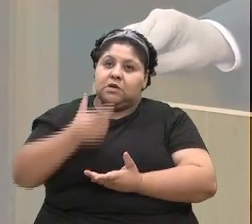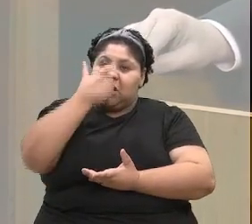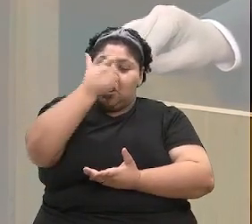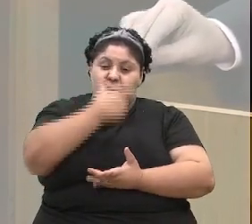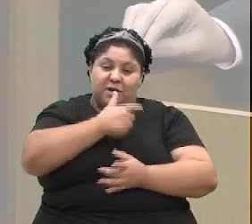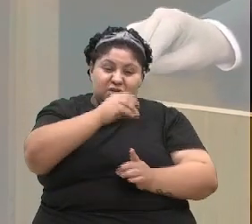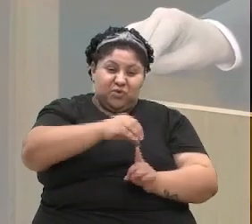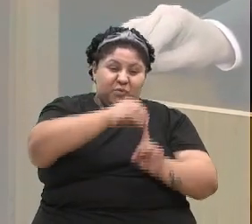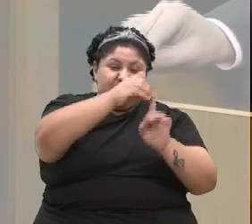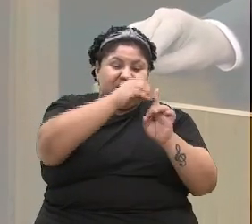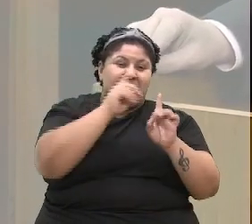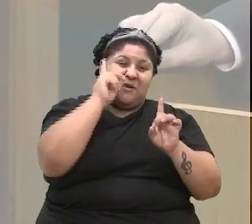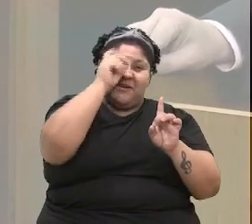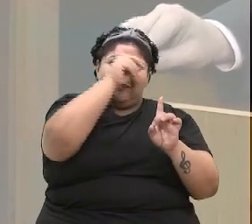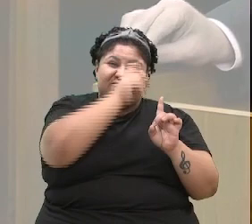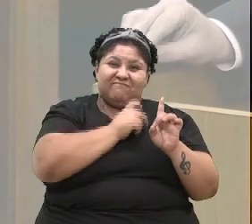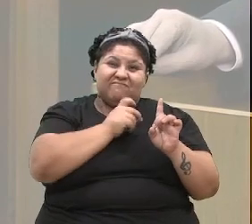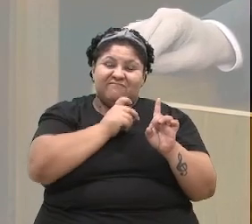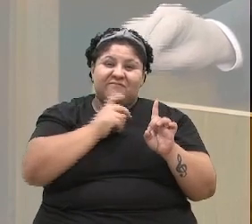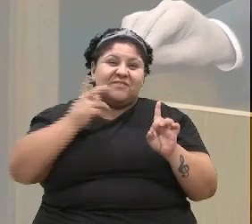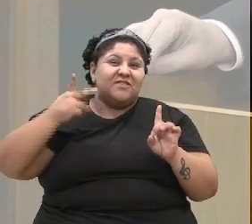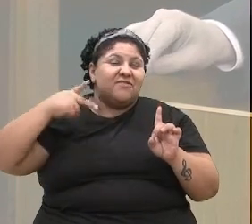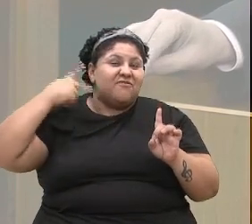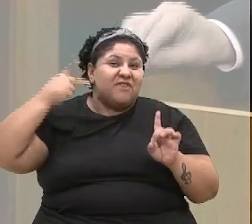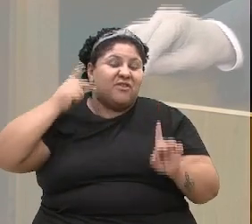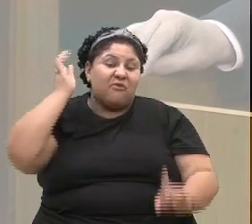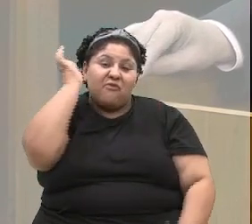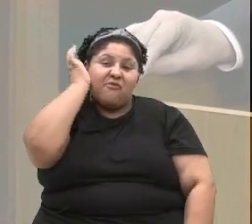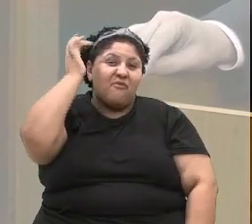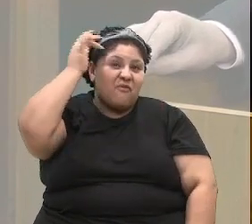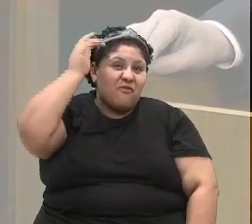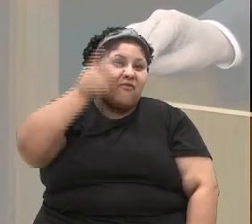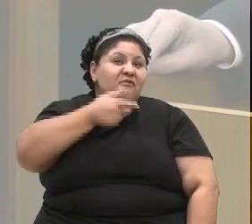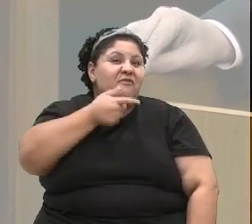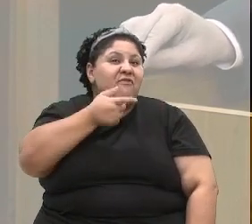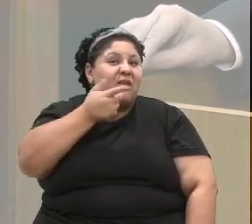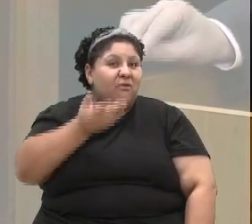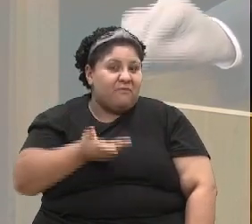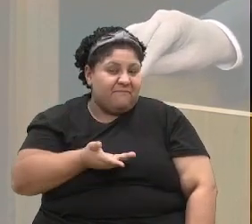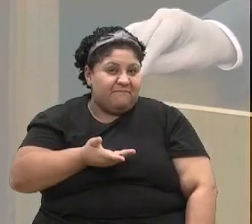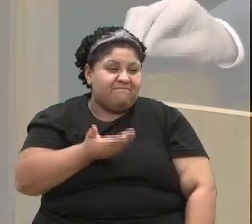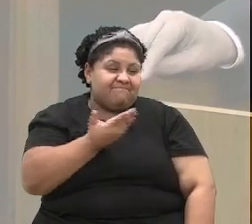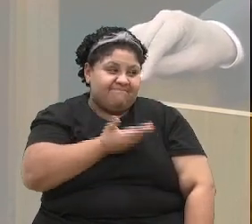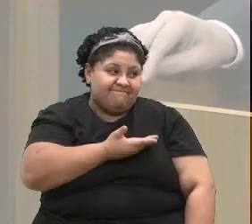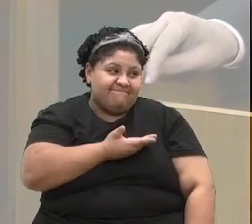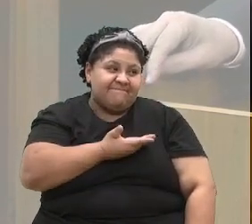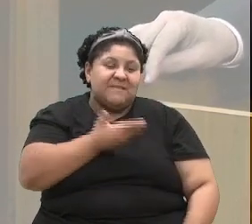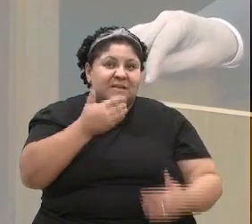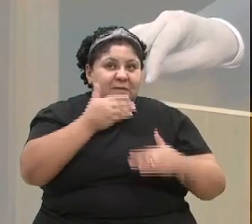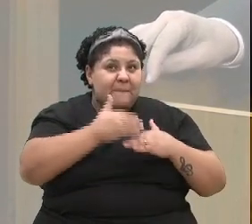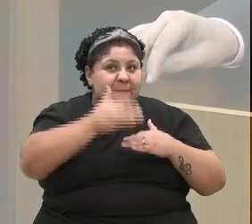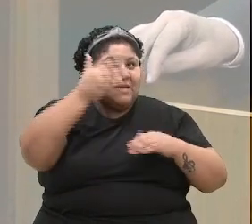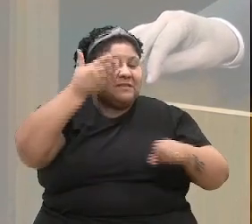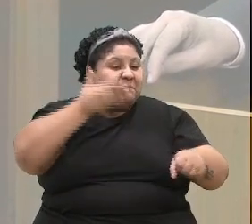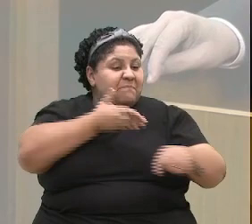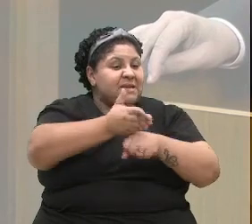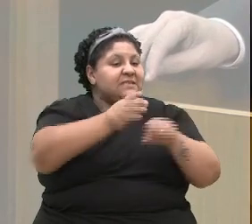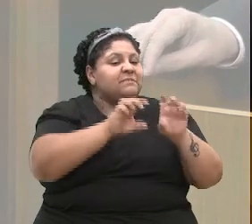fraco foi o ponto que o vereador Felipe Gregelmaier falou. Mais envolvimento da comunidade.